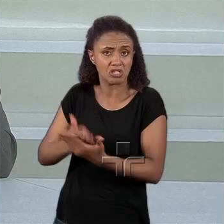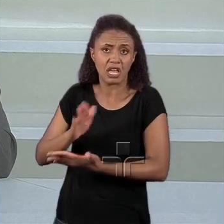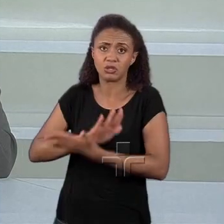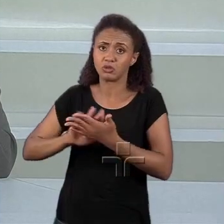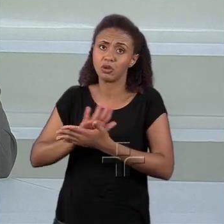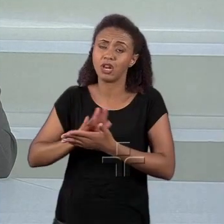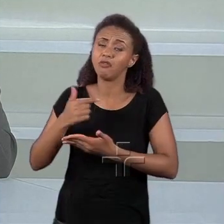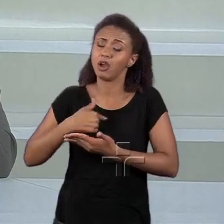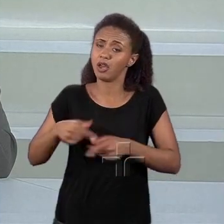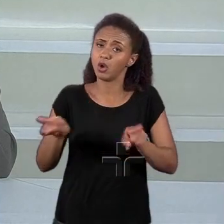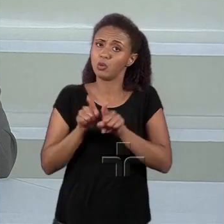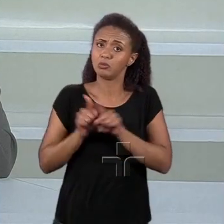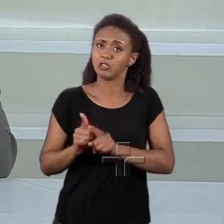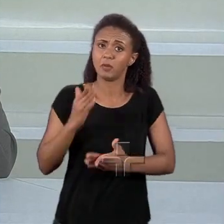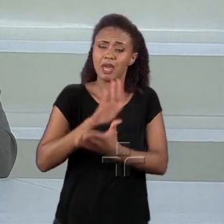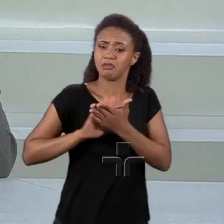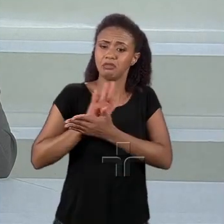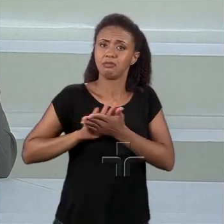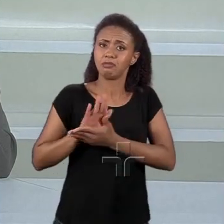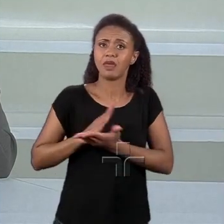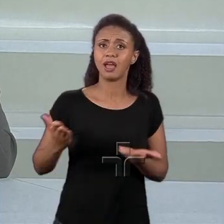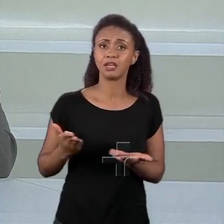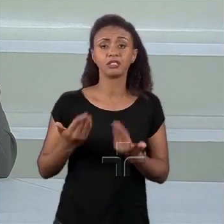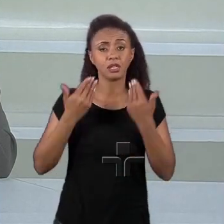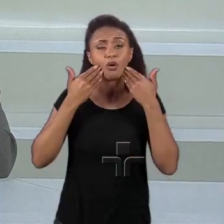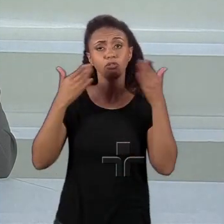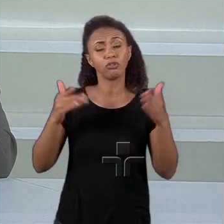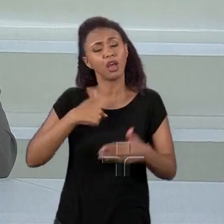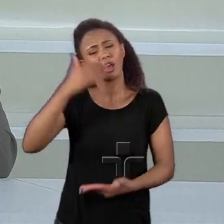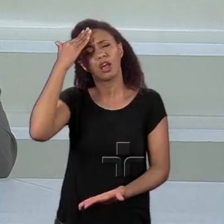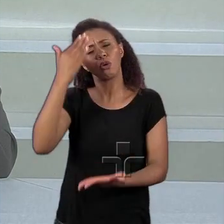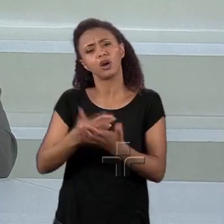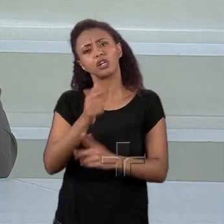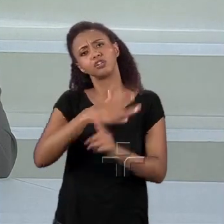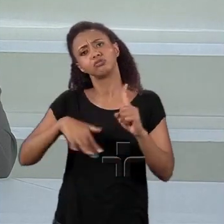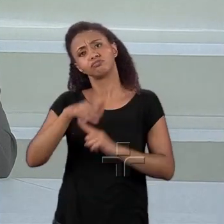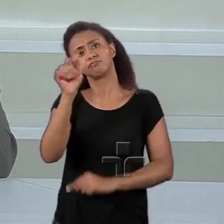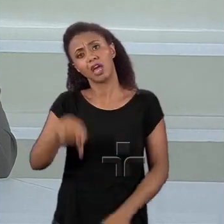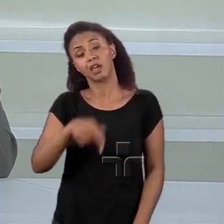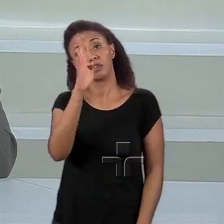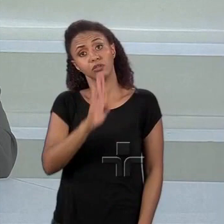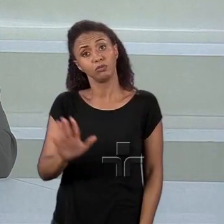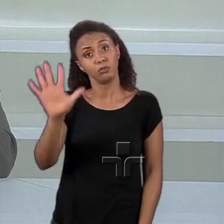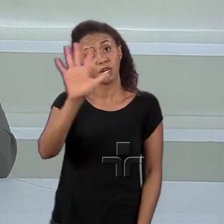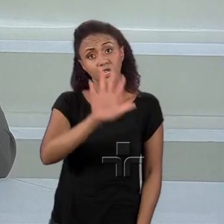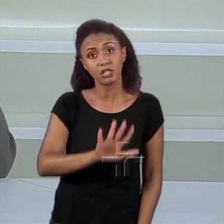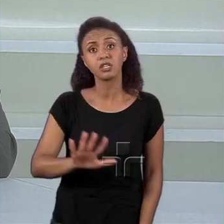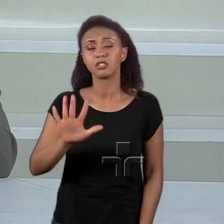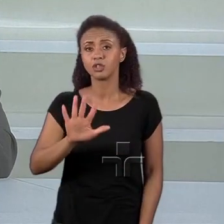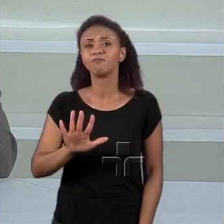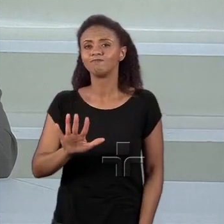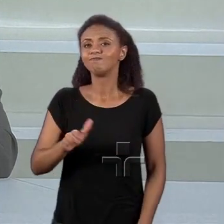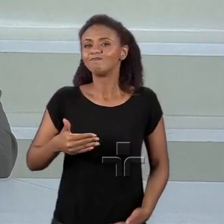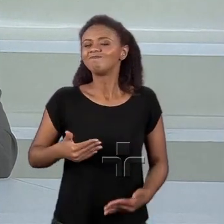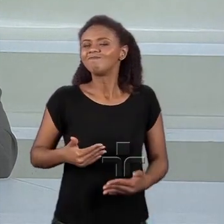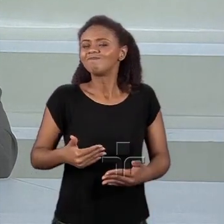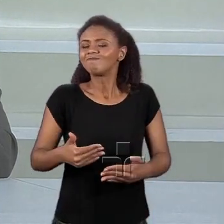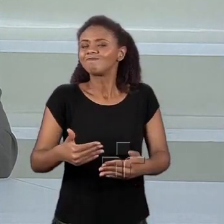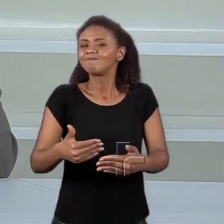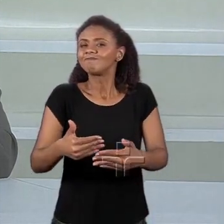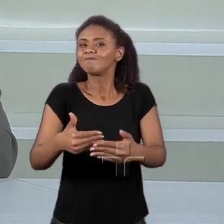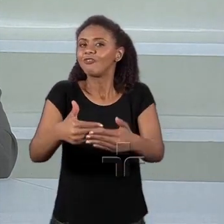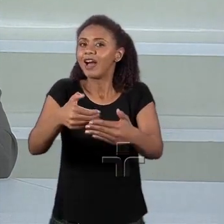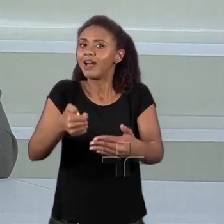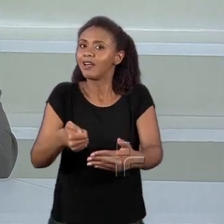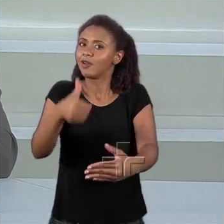eu de vida limpa. E é por isso que eu acredito que a sociedade brasileira, estamos caminhando para as últimas horas, os últimos dias da eleição do